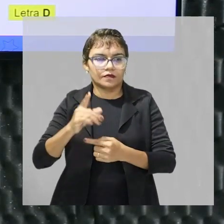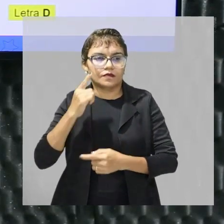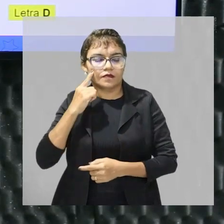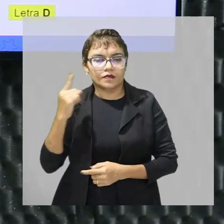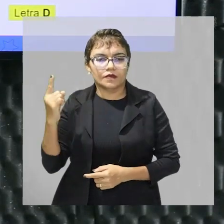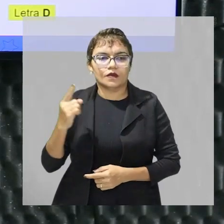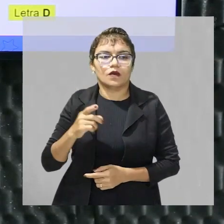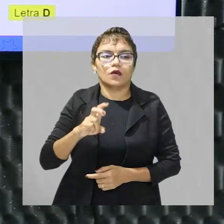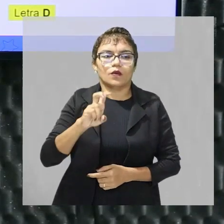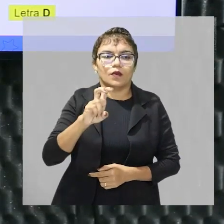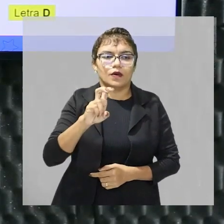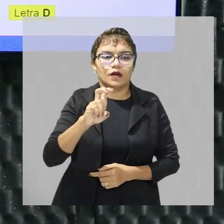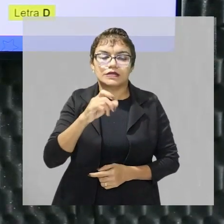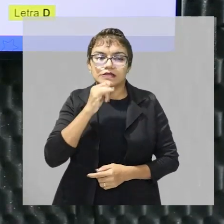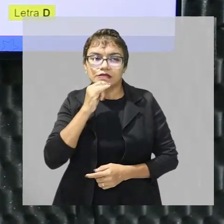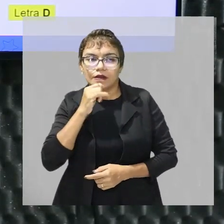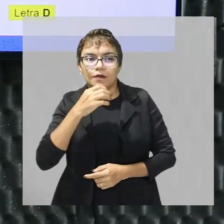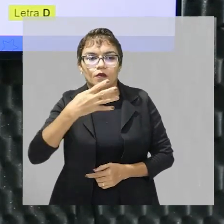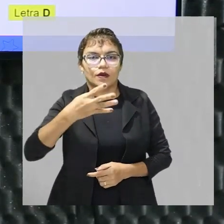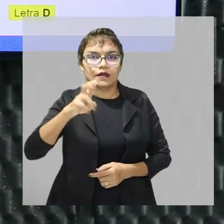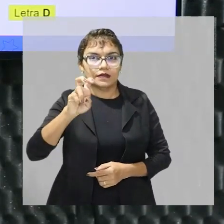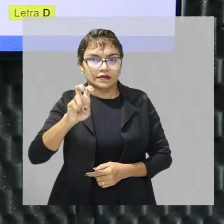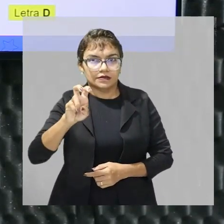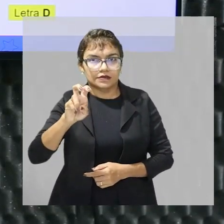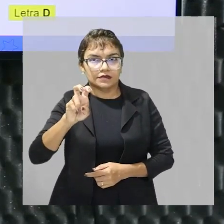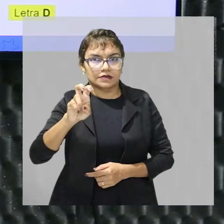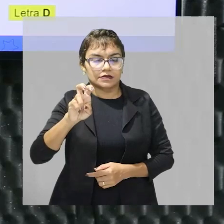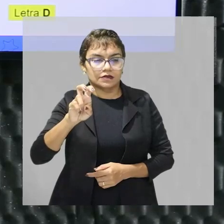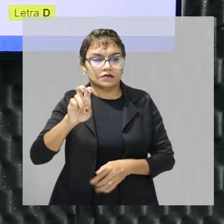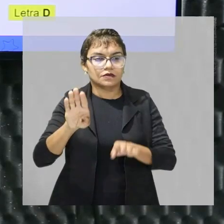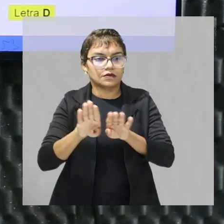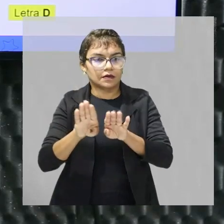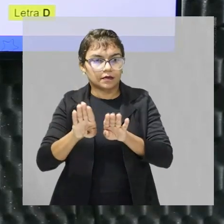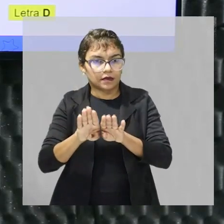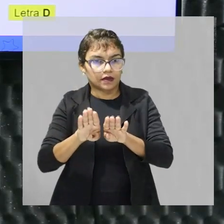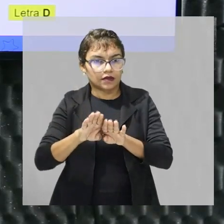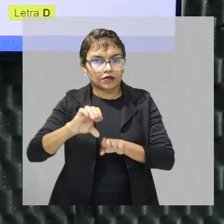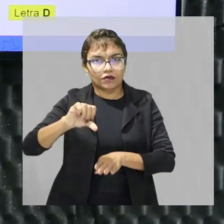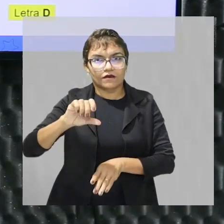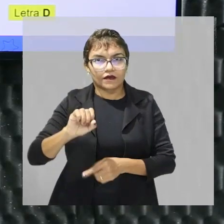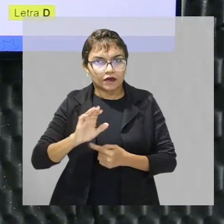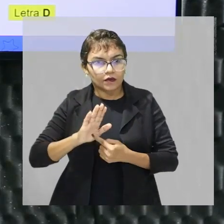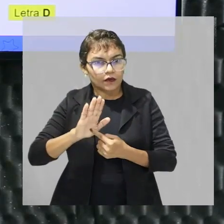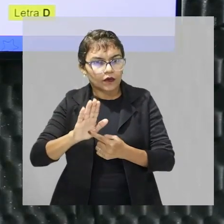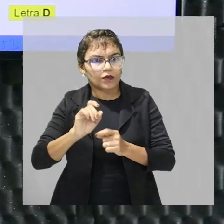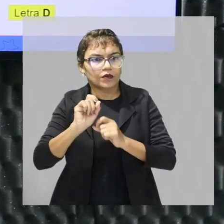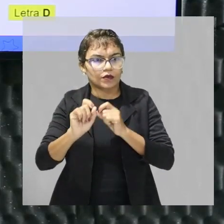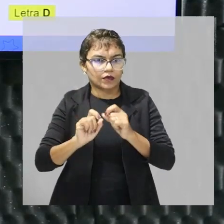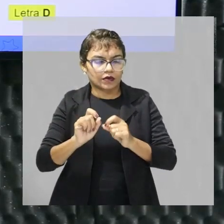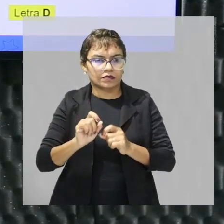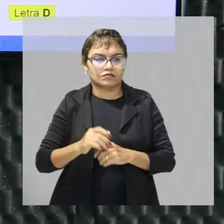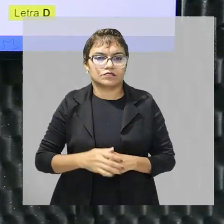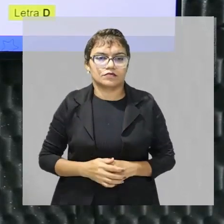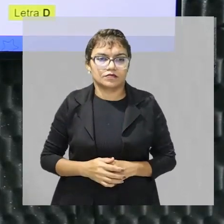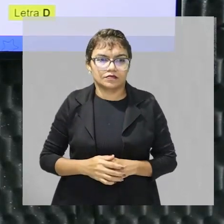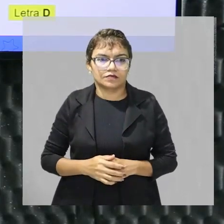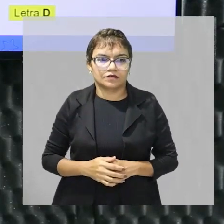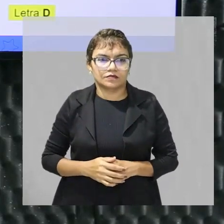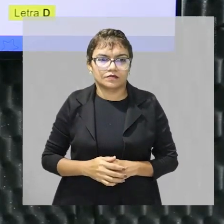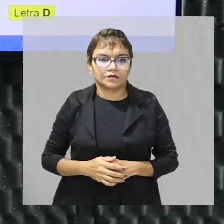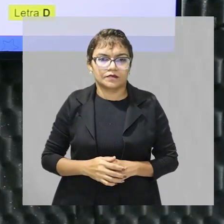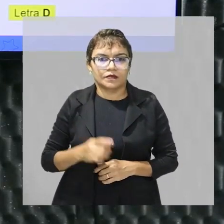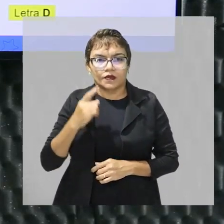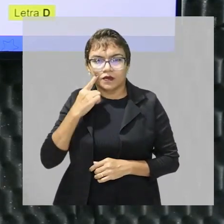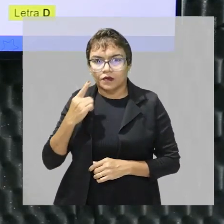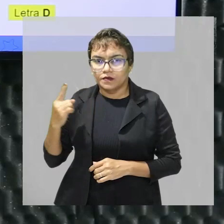90, porque eles são, né, valores múltiplos. Então, se eu pegar 45 e dividir por 45, vai dar 1. 90 dividido